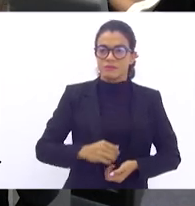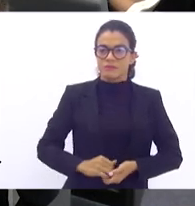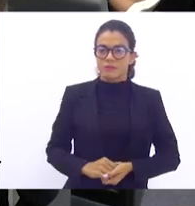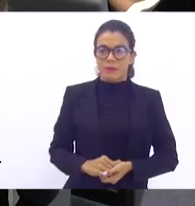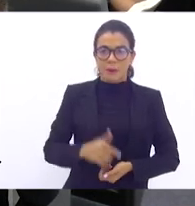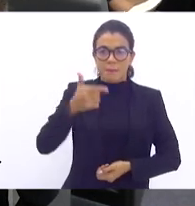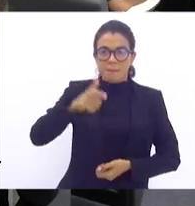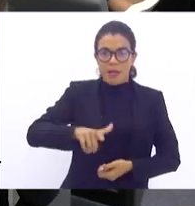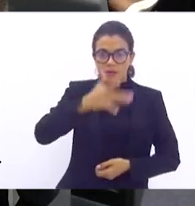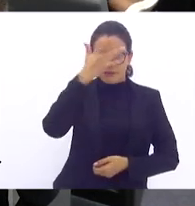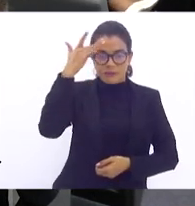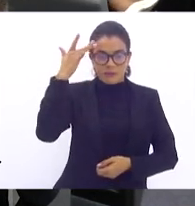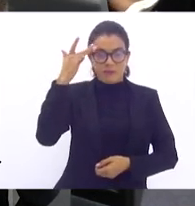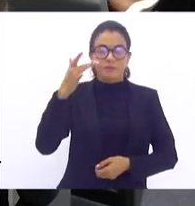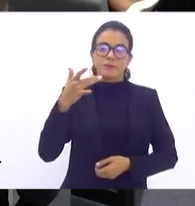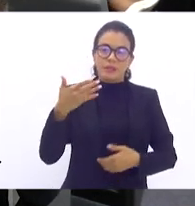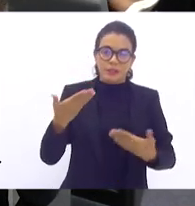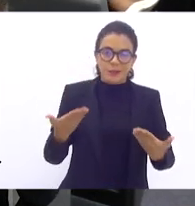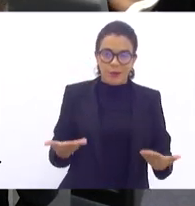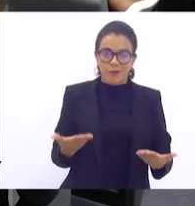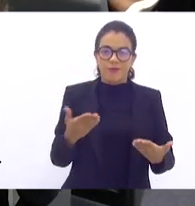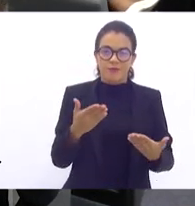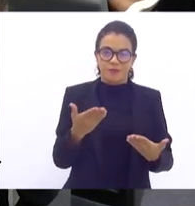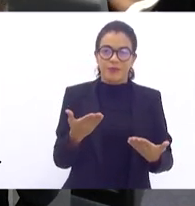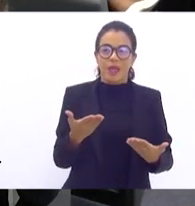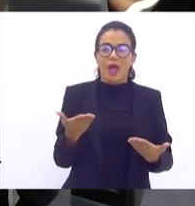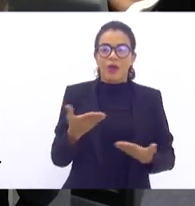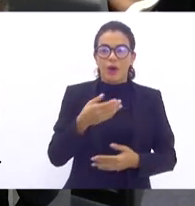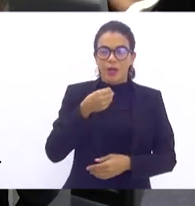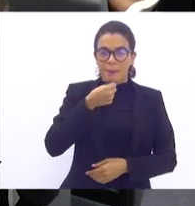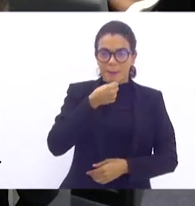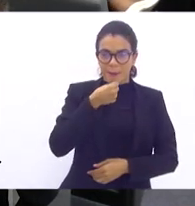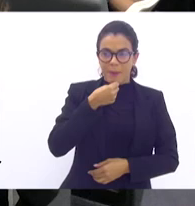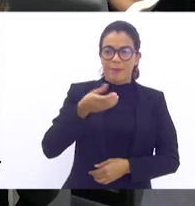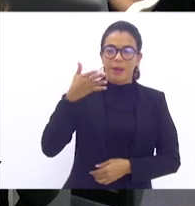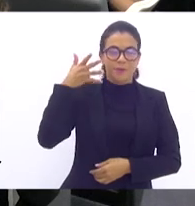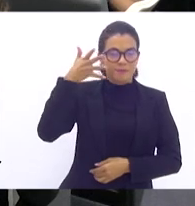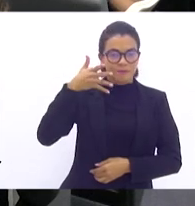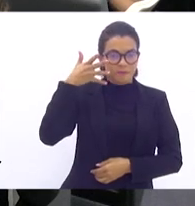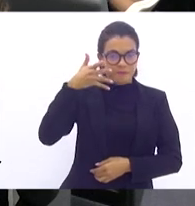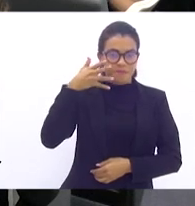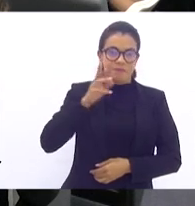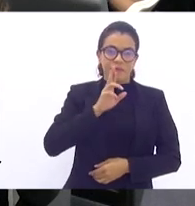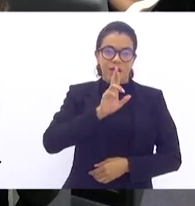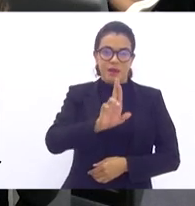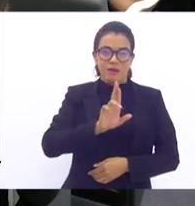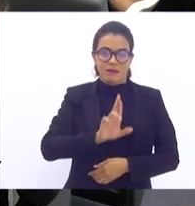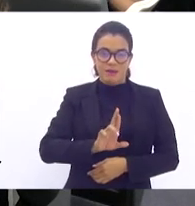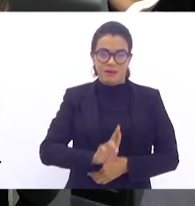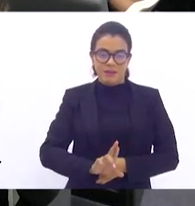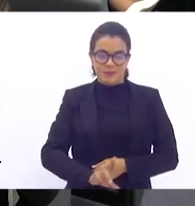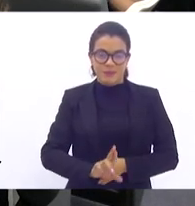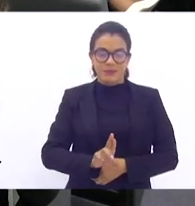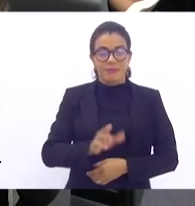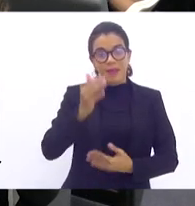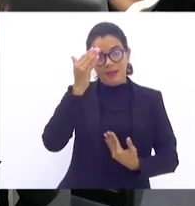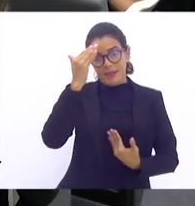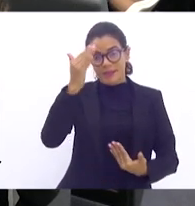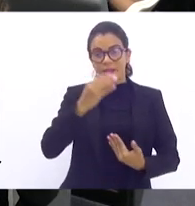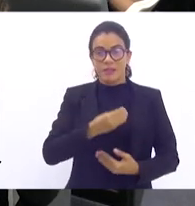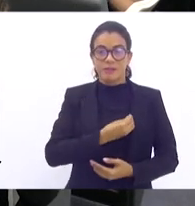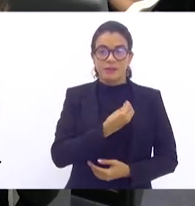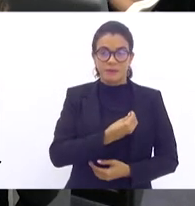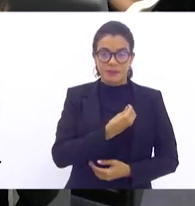mas alguém bom então vamos vamos passar a palavra para o deputado agradecendo a presença